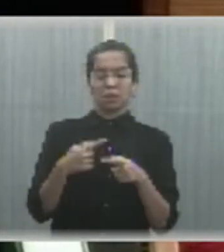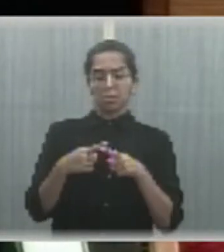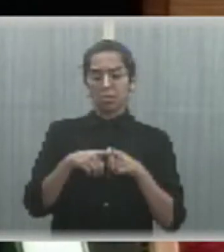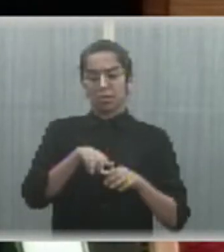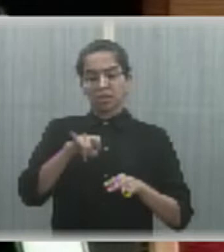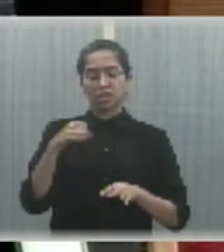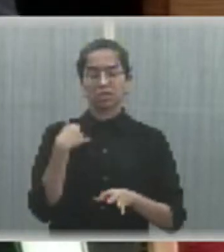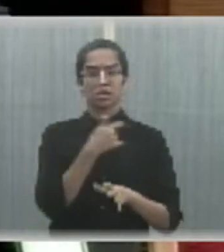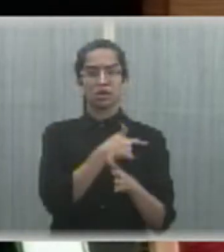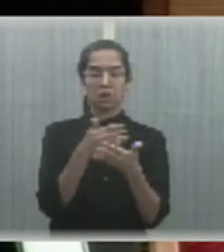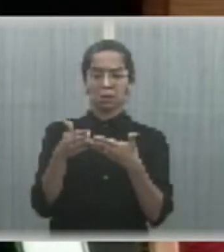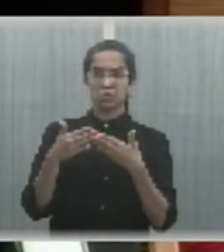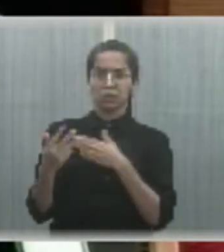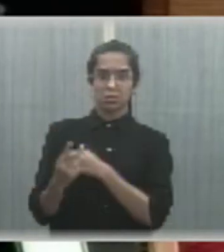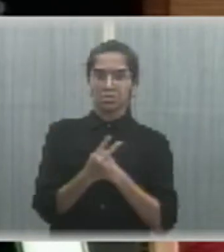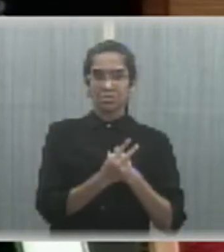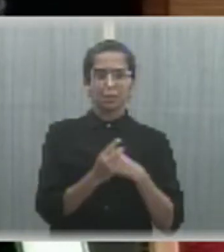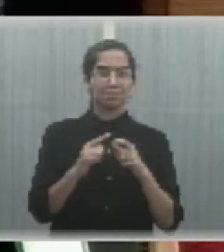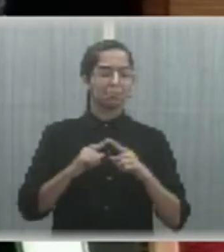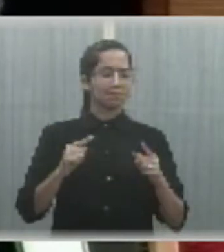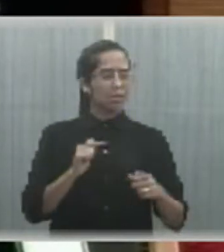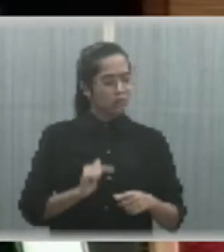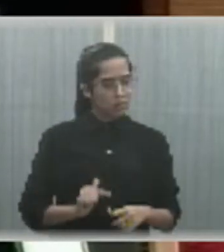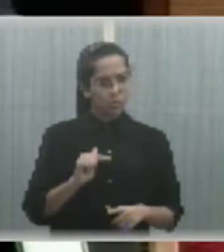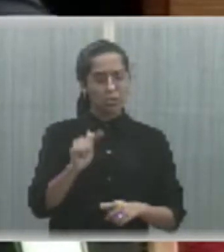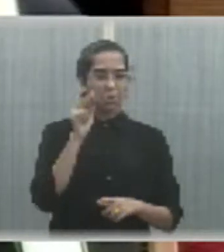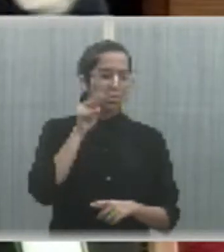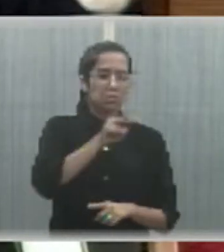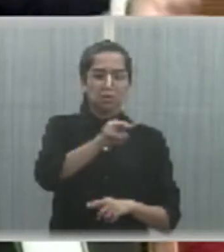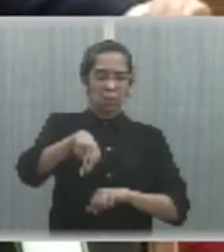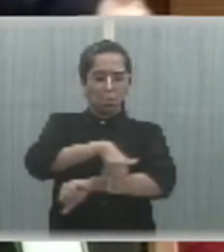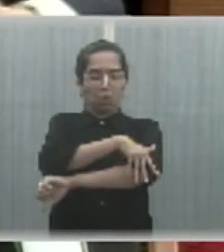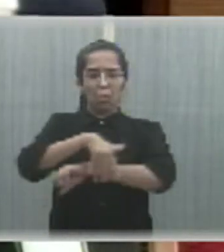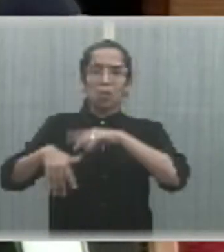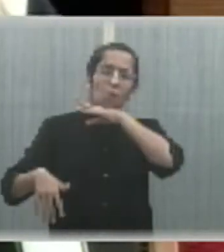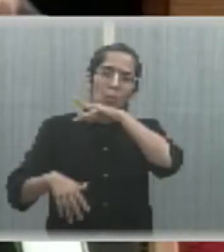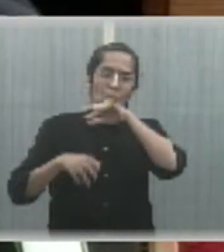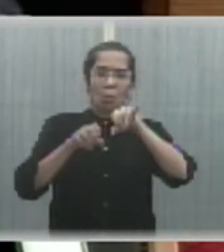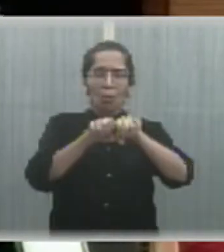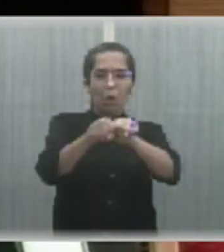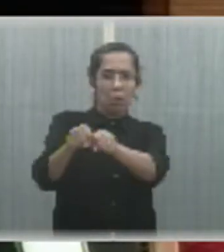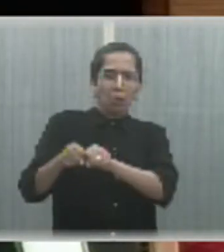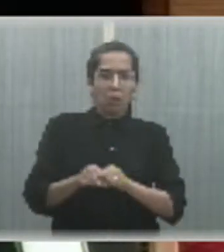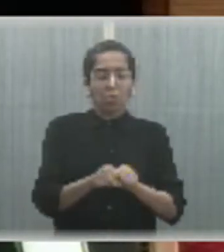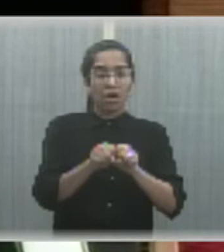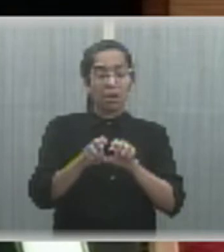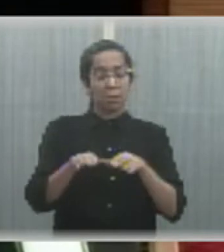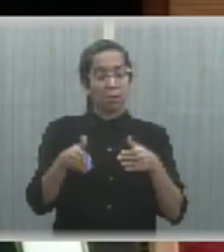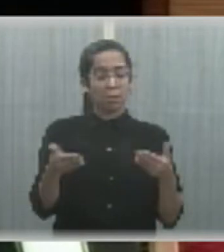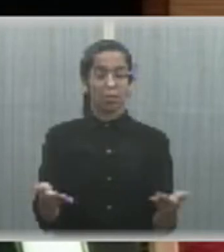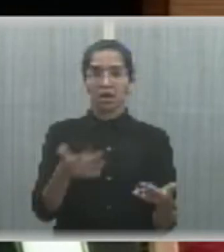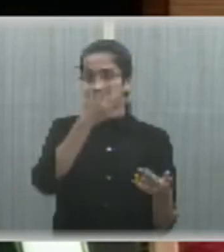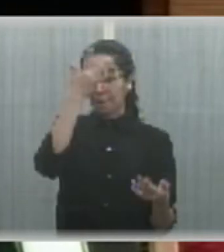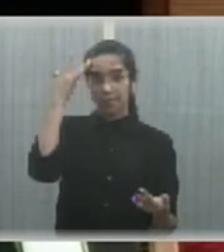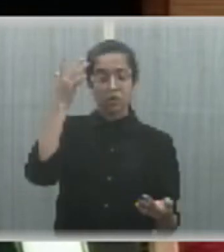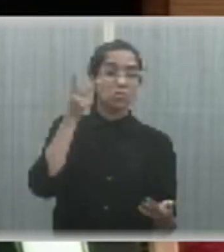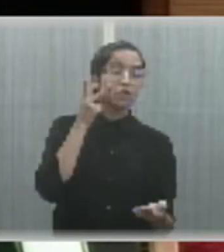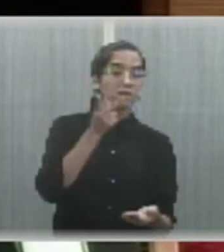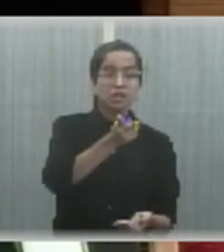encontra, novamente, são buracos nessa estrada. Então, um visitante, um turista que chegue ao